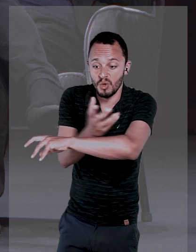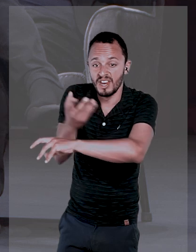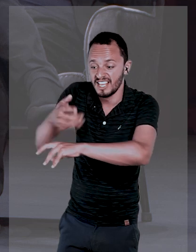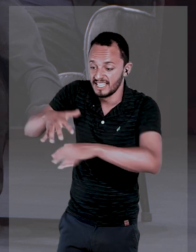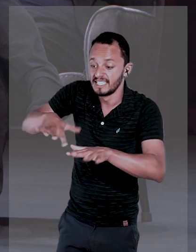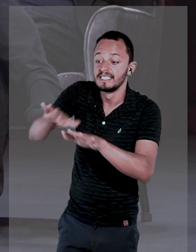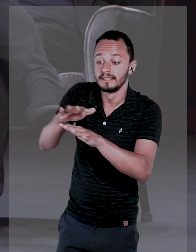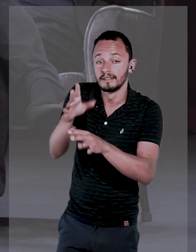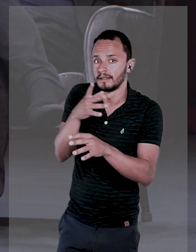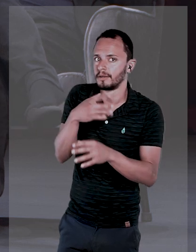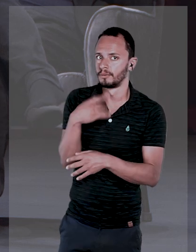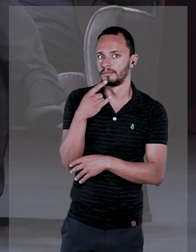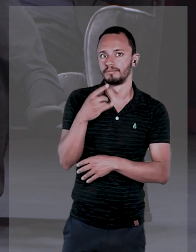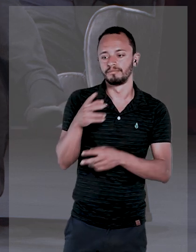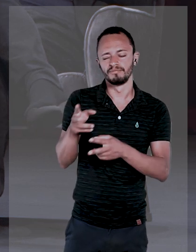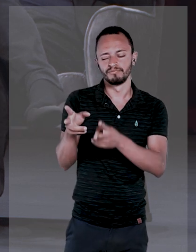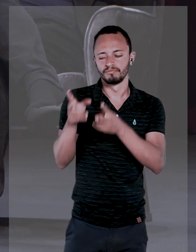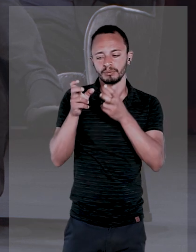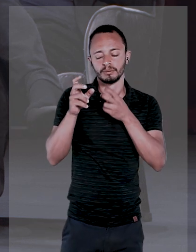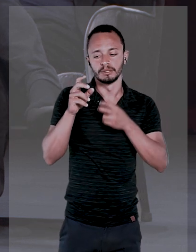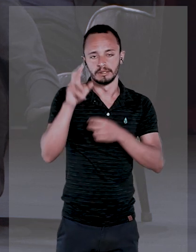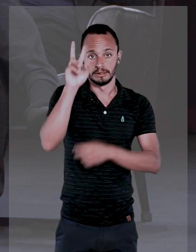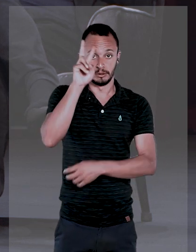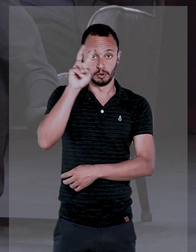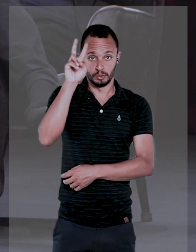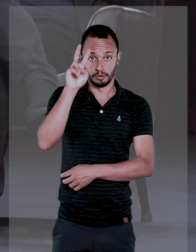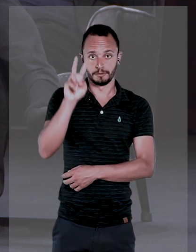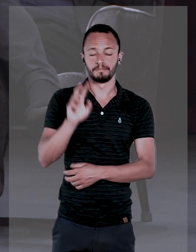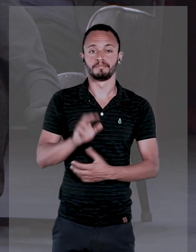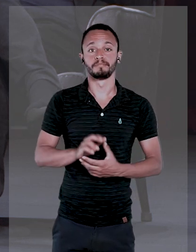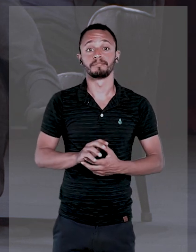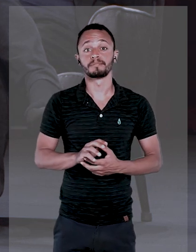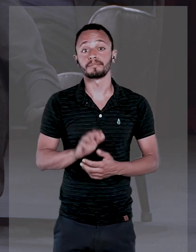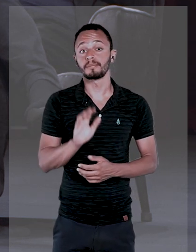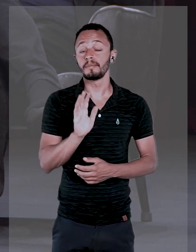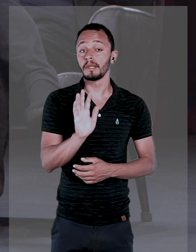da vida, e por isso puxo a coisa para lá. Mas